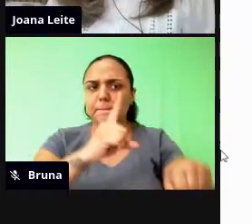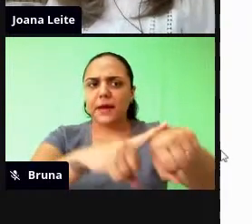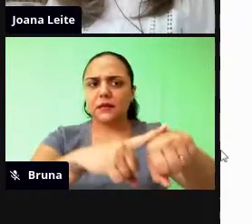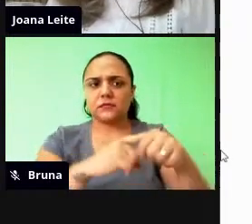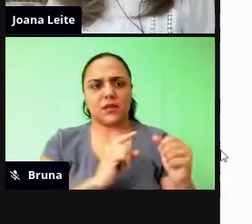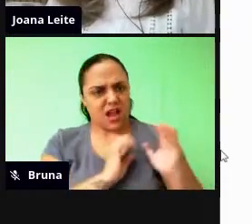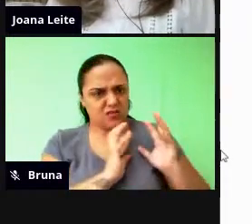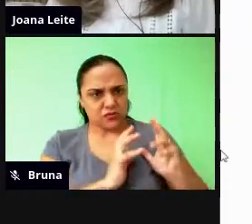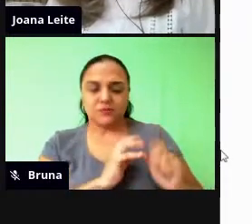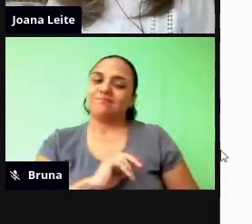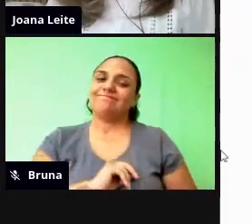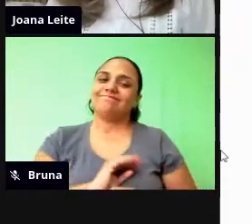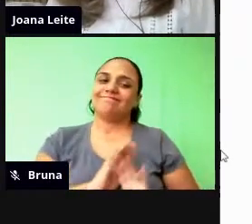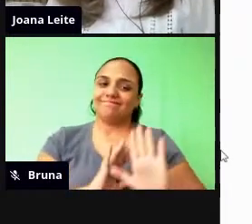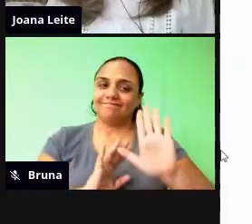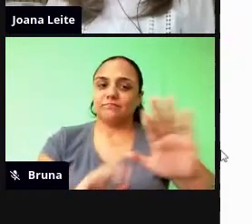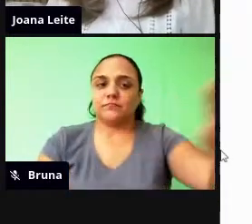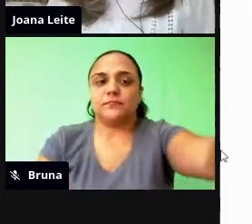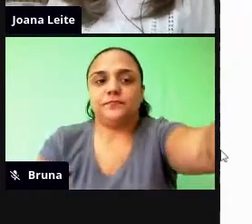existem aí,